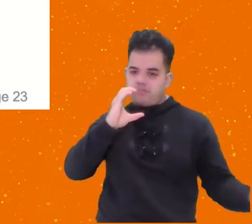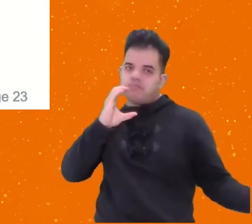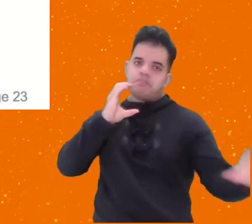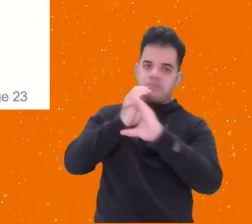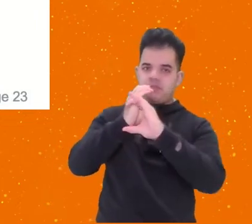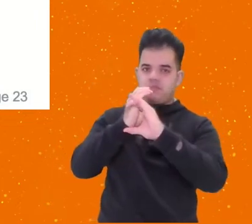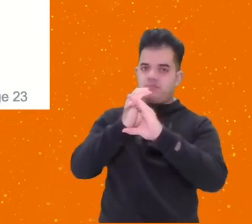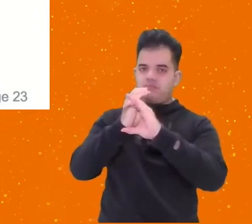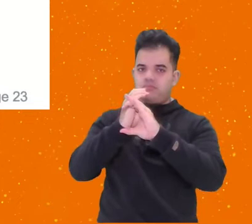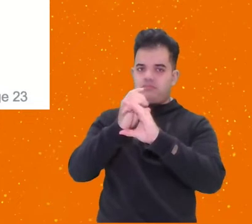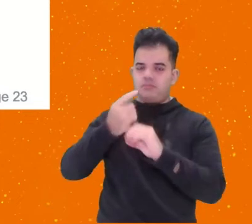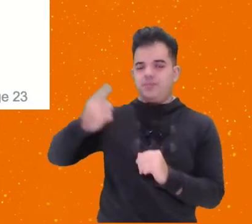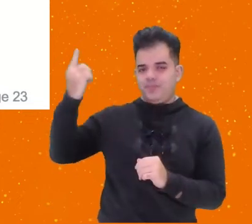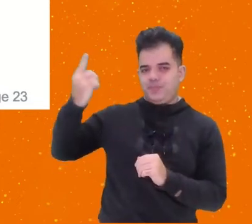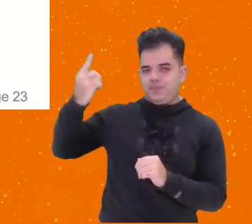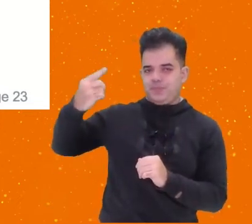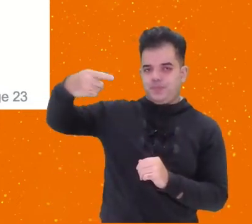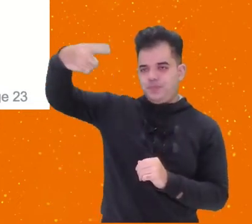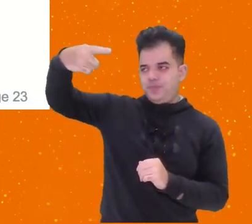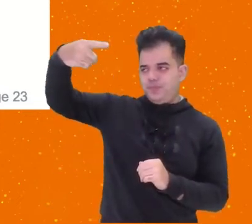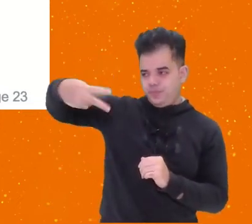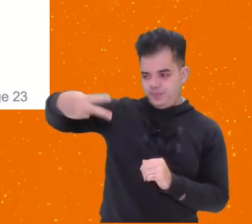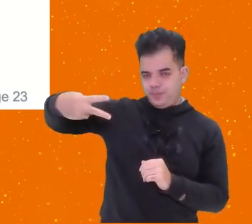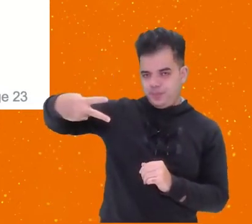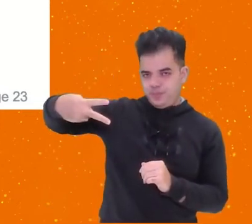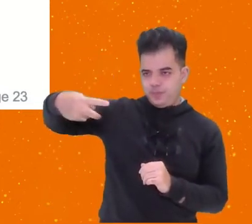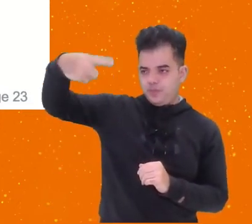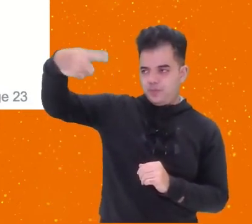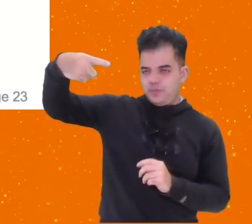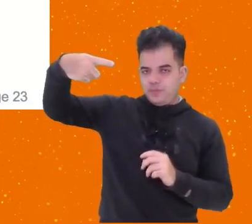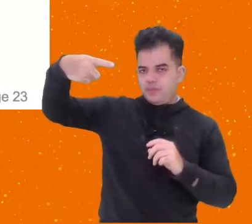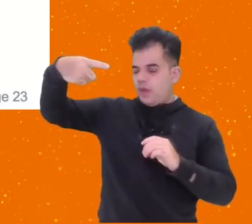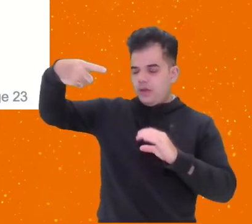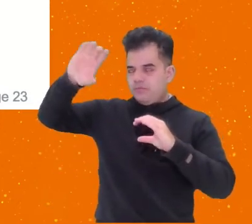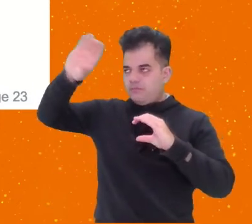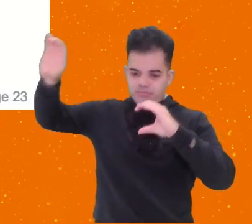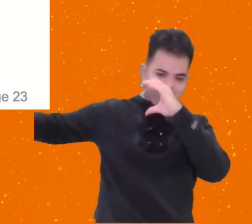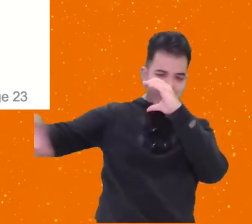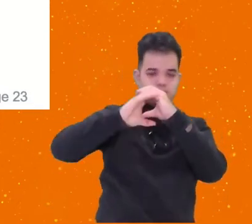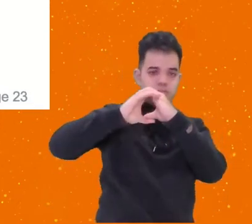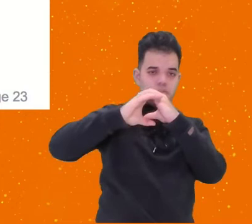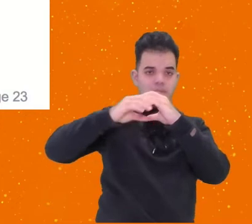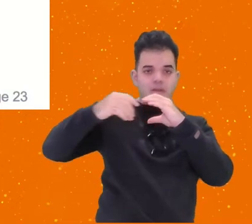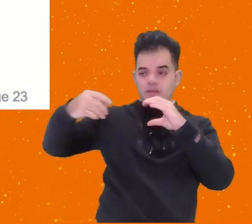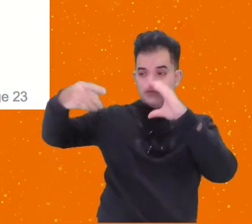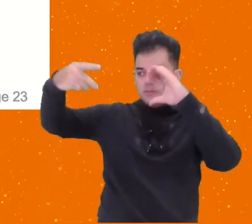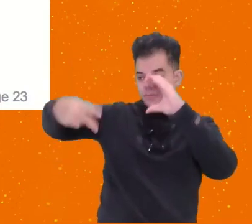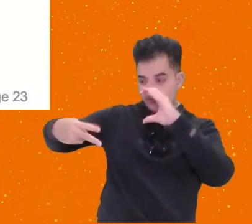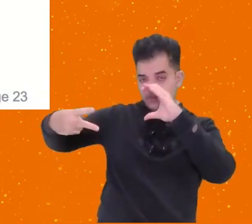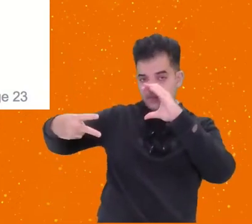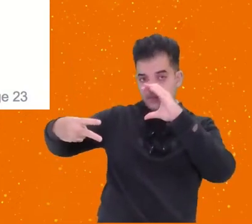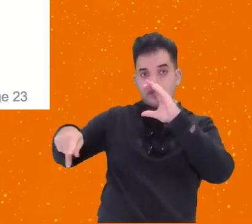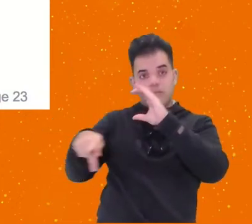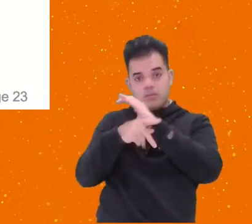Como eu disse, desenvolvido para lentes, para sensores maiores. E se tem uma lente, por exemplo, como aqui uma Master